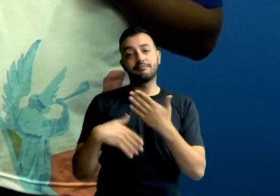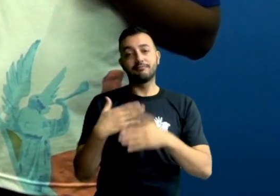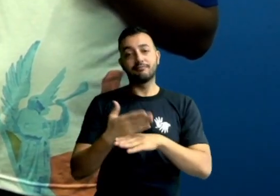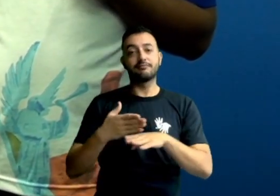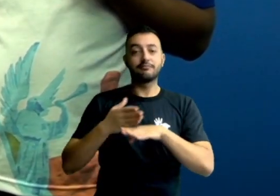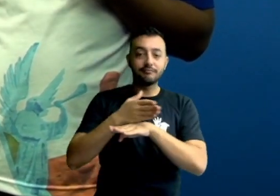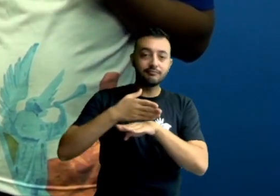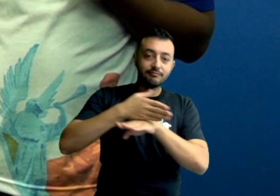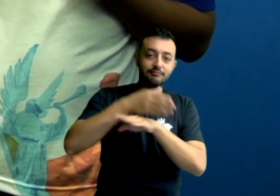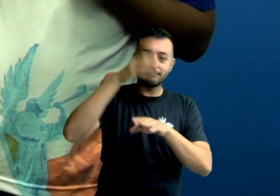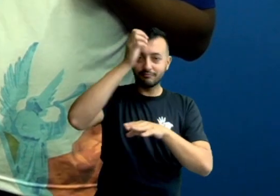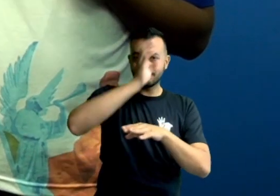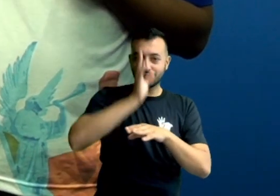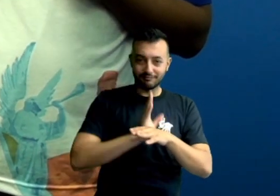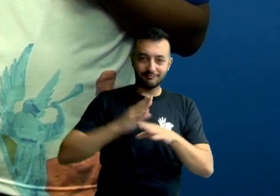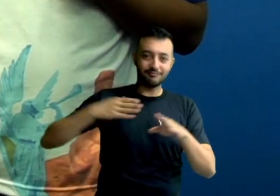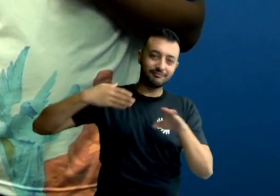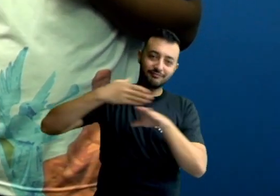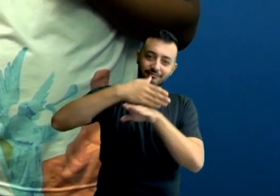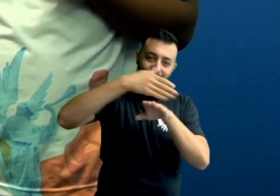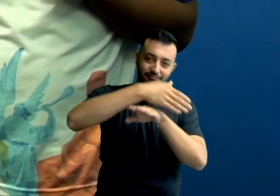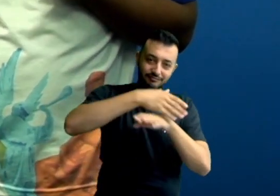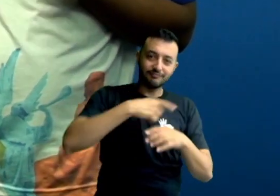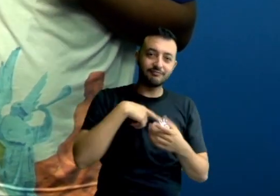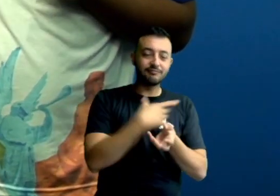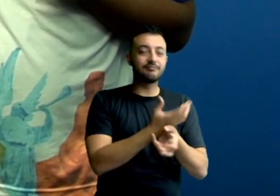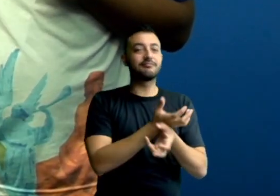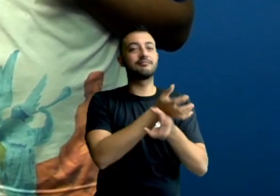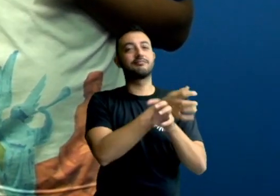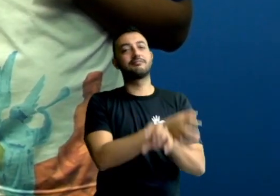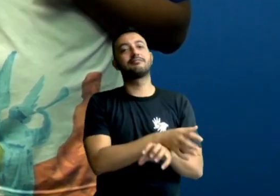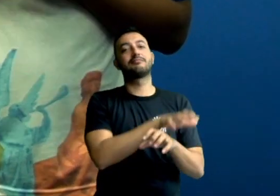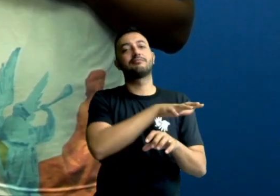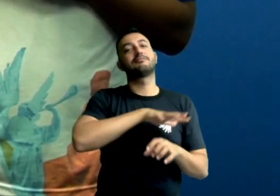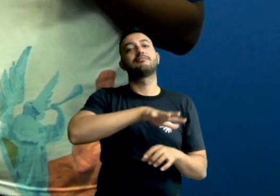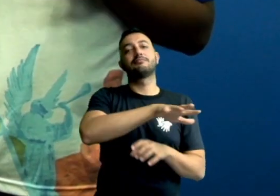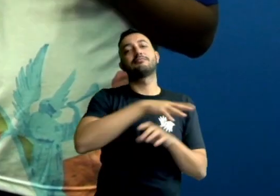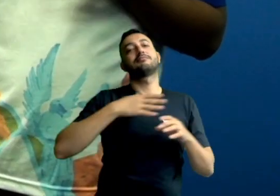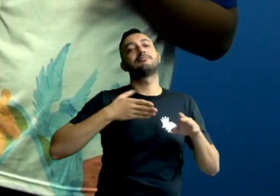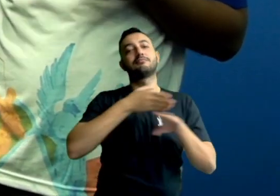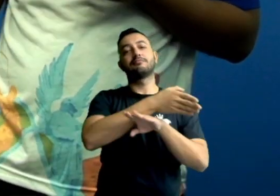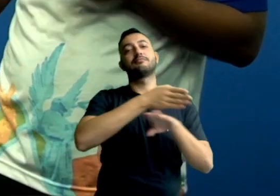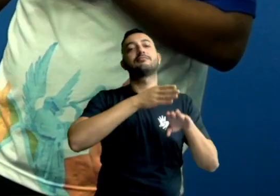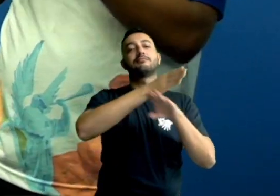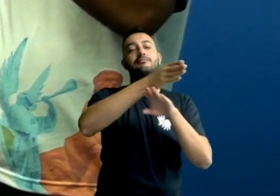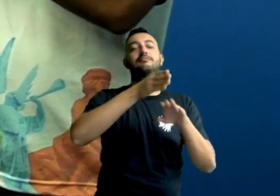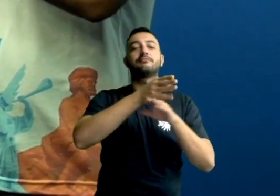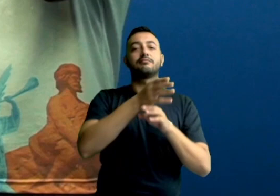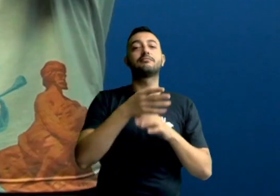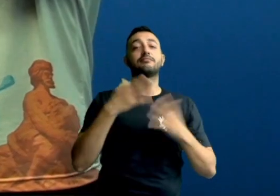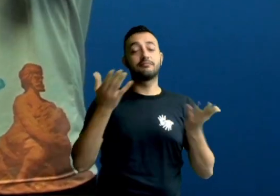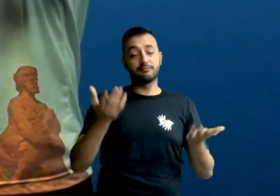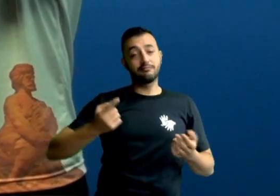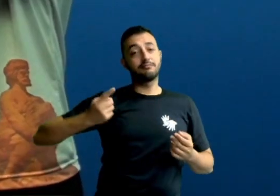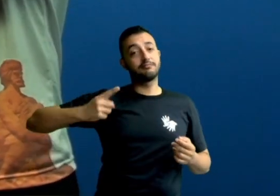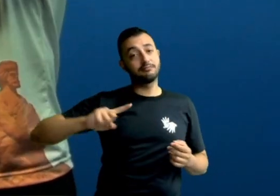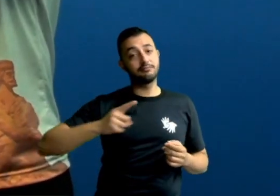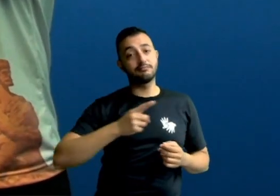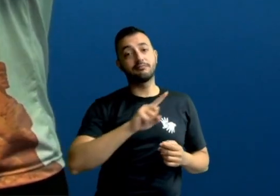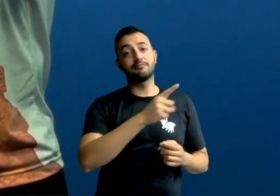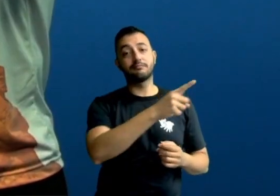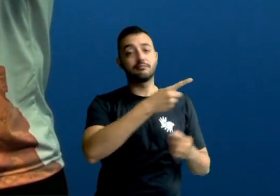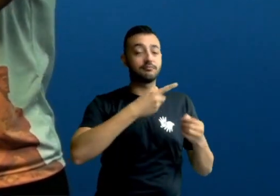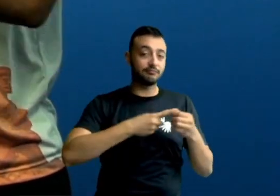adentrando ao interior eles vão adentrando aos Sertões que eles chamavam de sertões e aí nesse momento que eles vão entrando